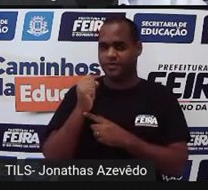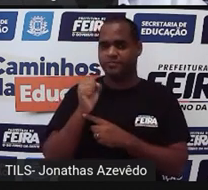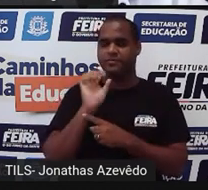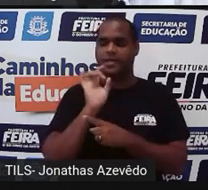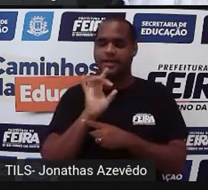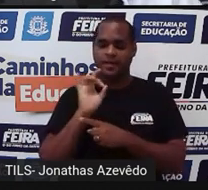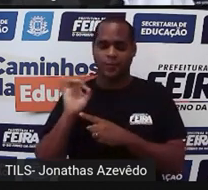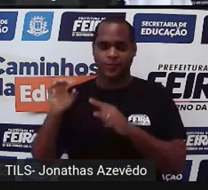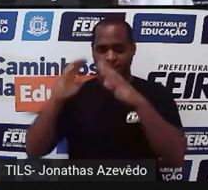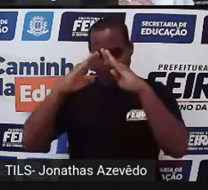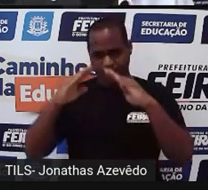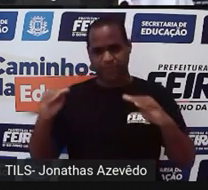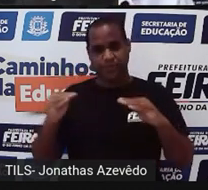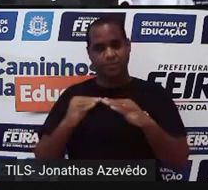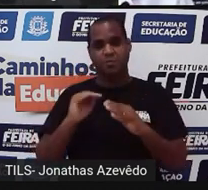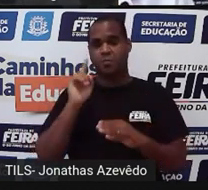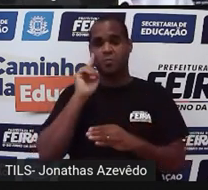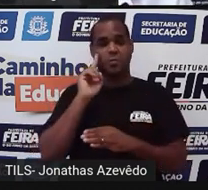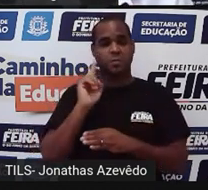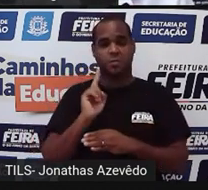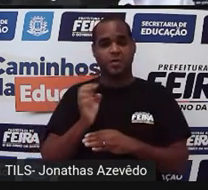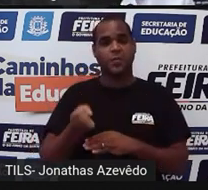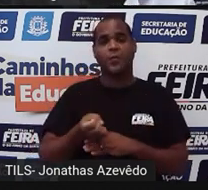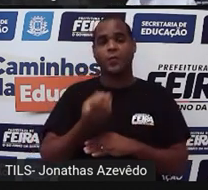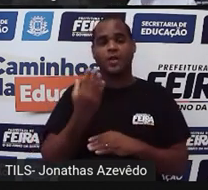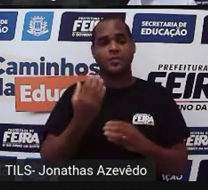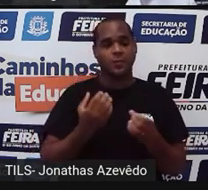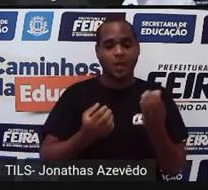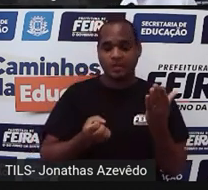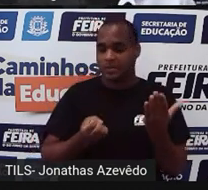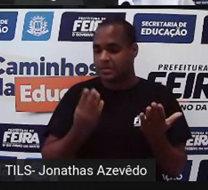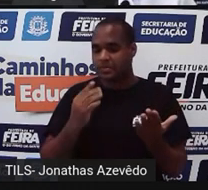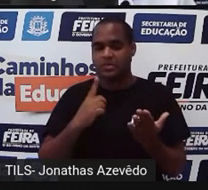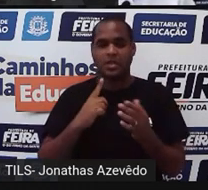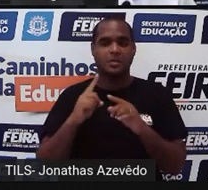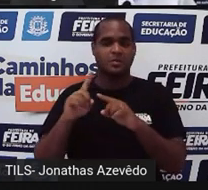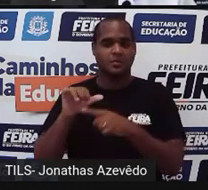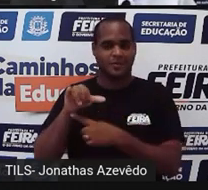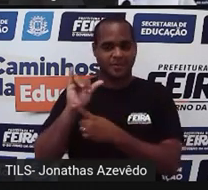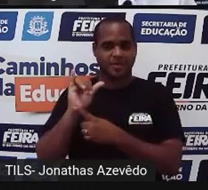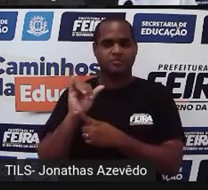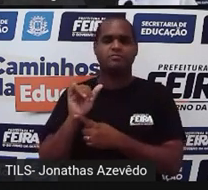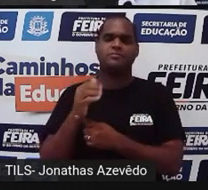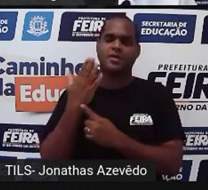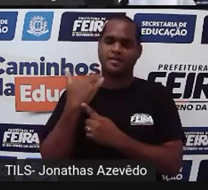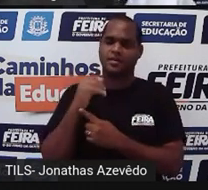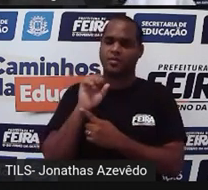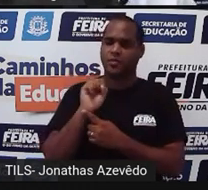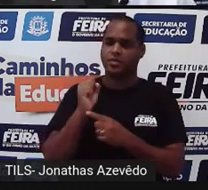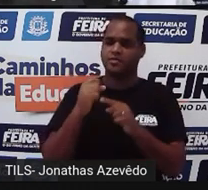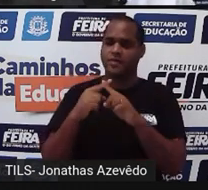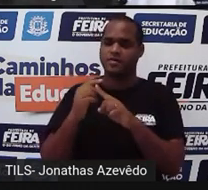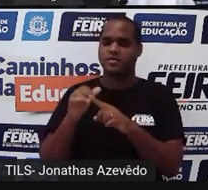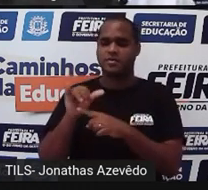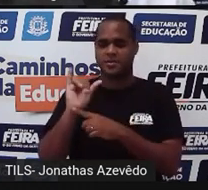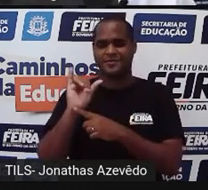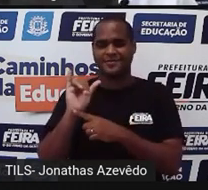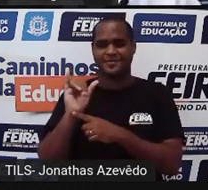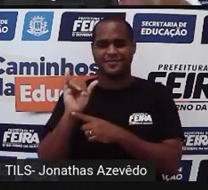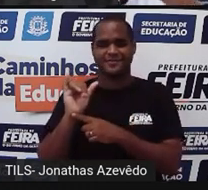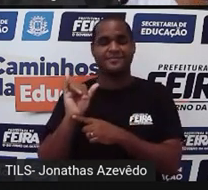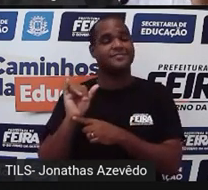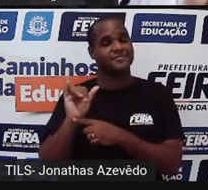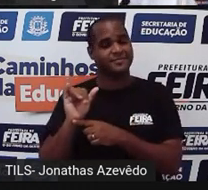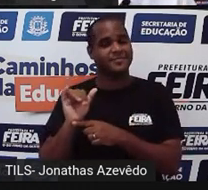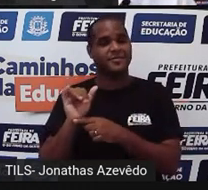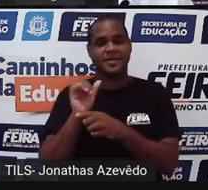cada pirâmide, não sei qual é a quantidade de pirâmides, chamei de Y, eu sei que é 8 vezes a quantidade de pirâmides.